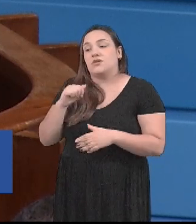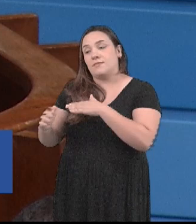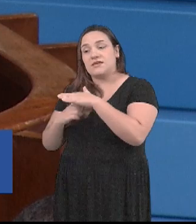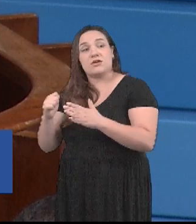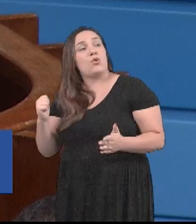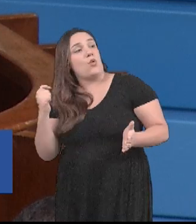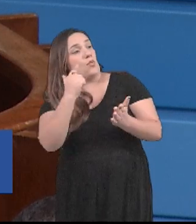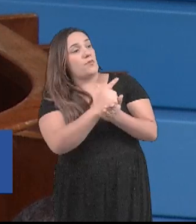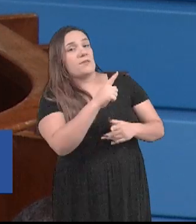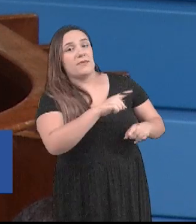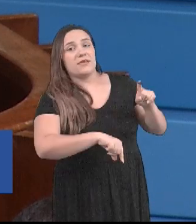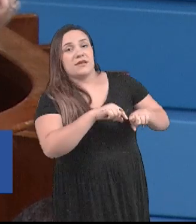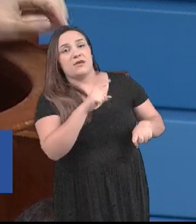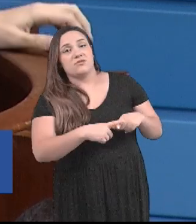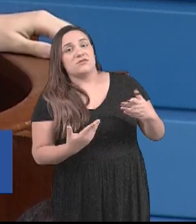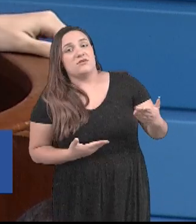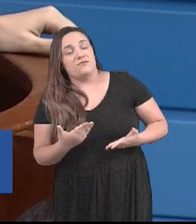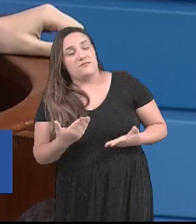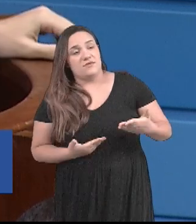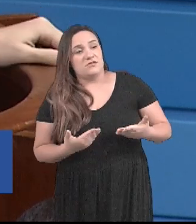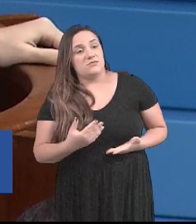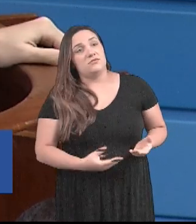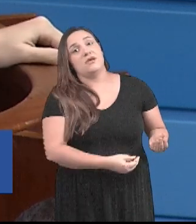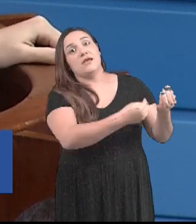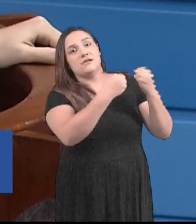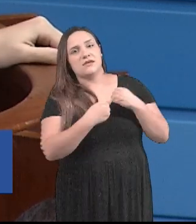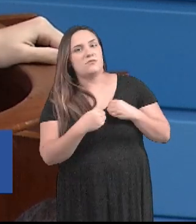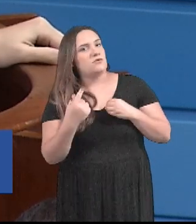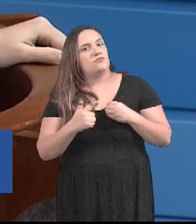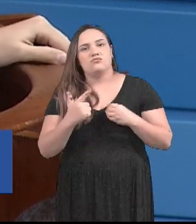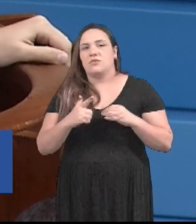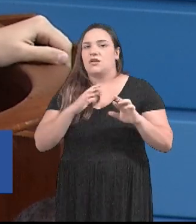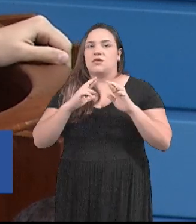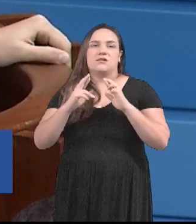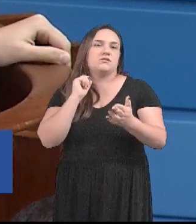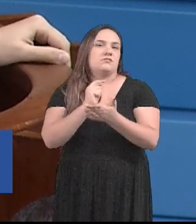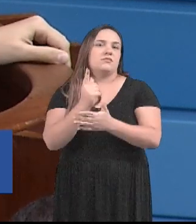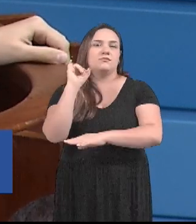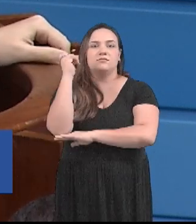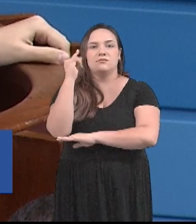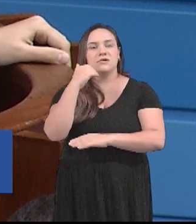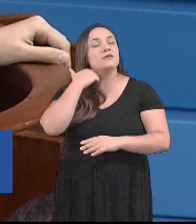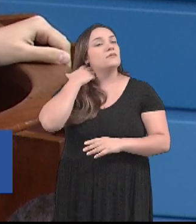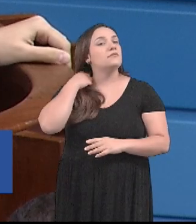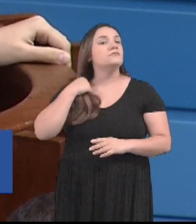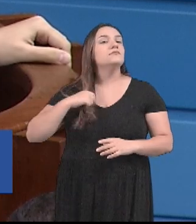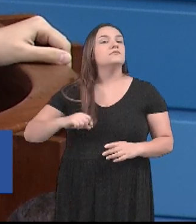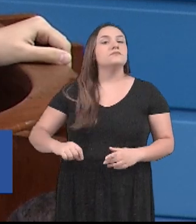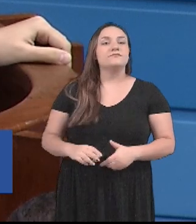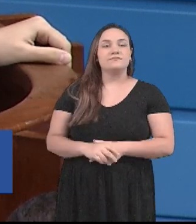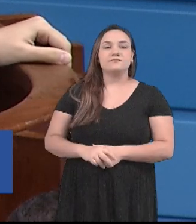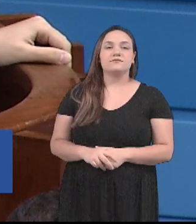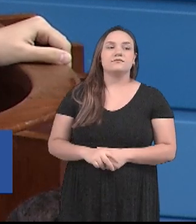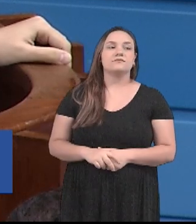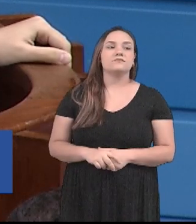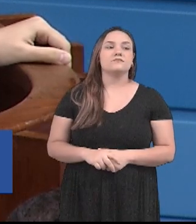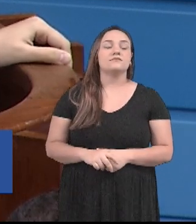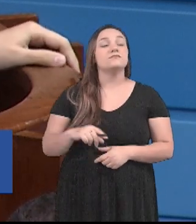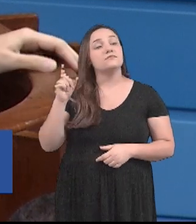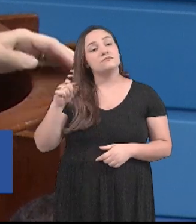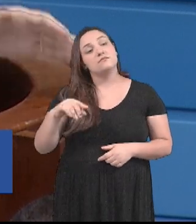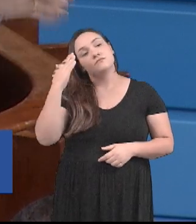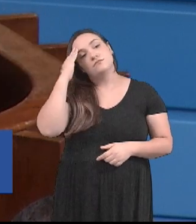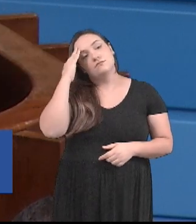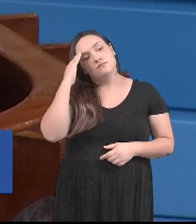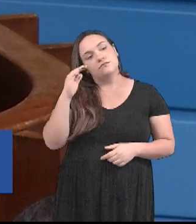fisco, ainda que para receber esse crédito fiscal, num tema de repercussão geral. E esse entendimento do Supremo